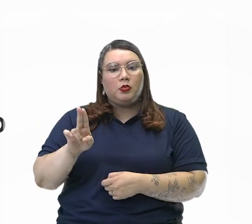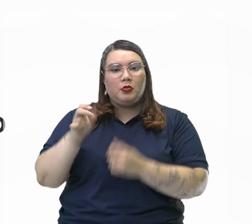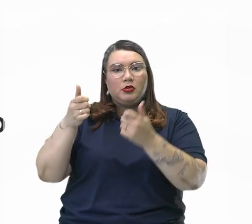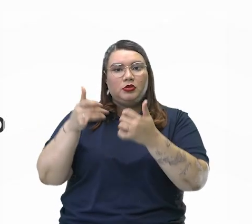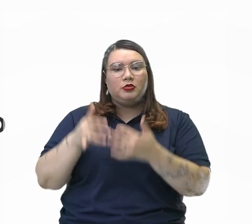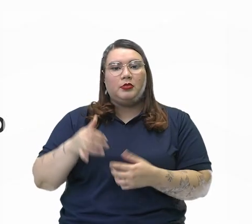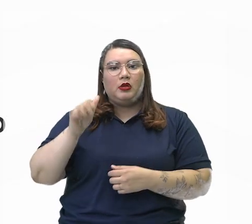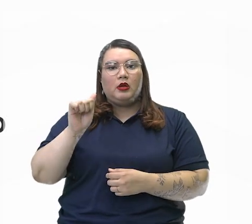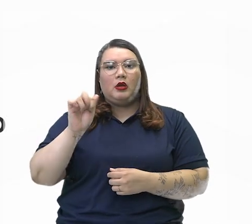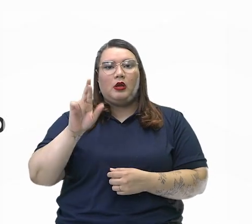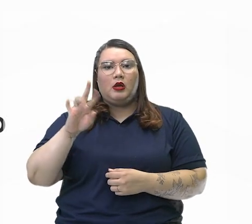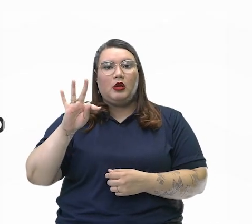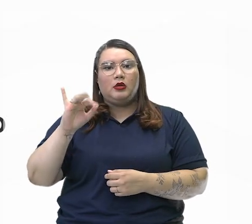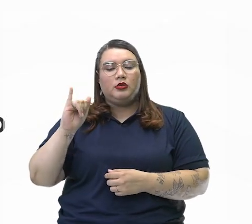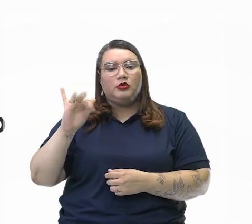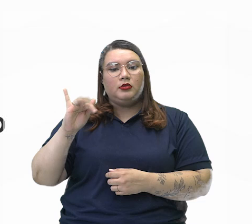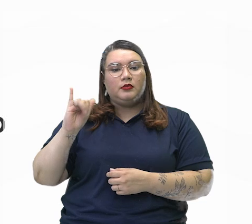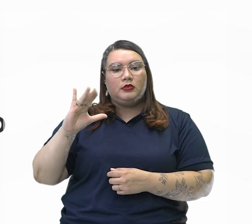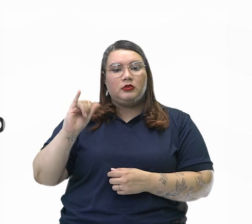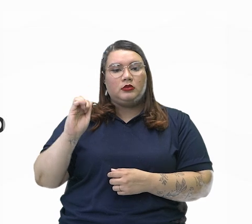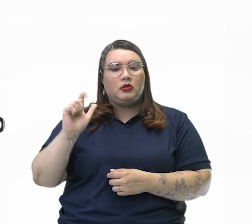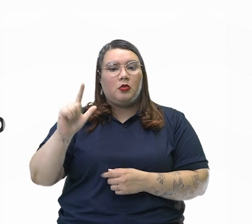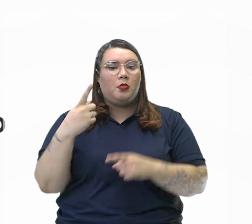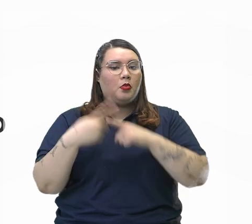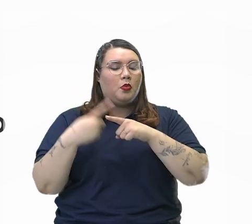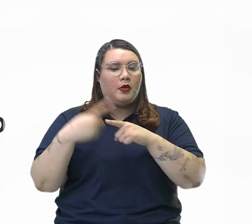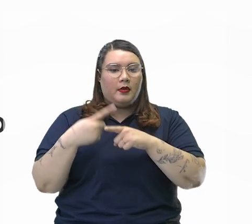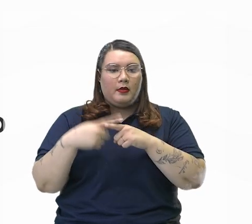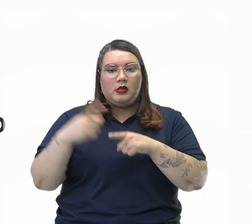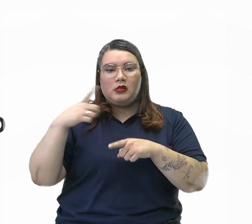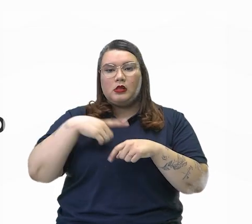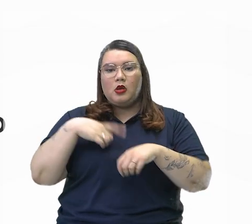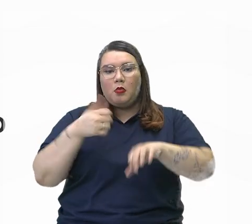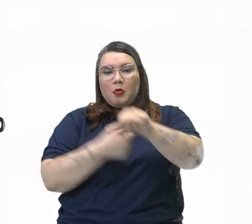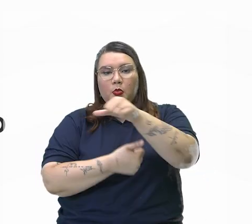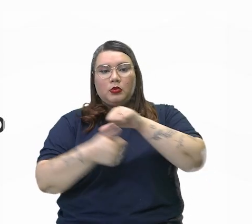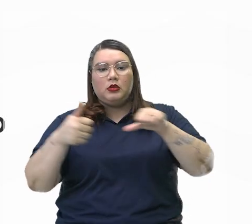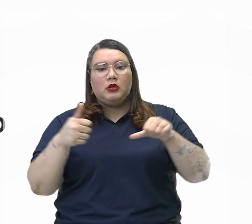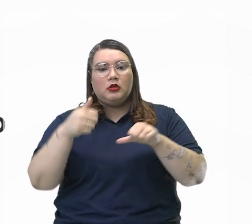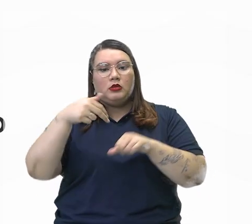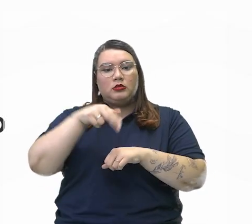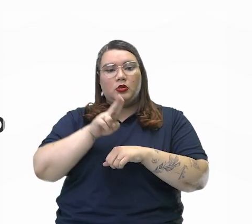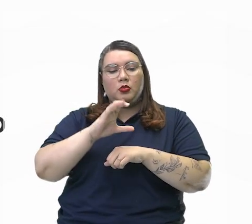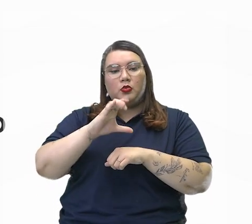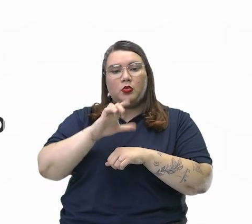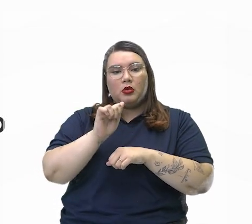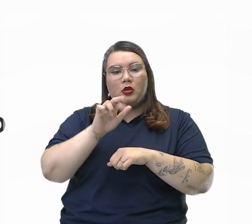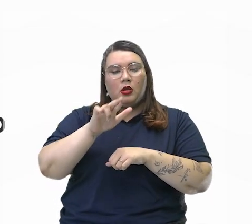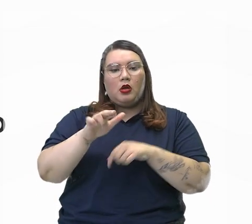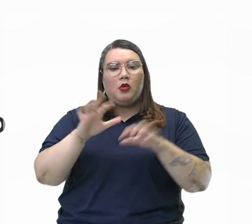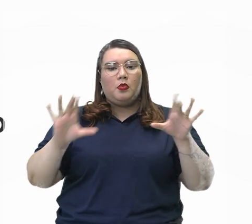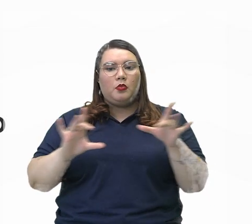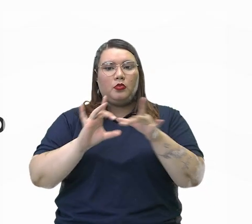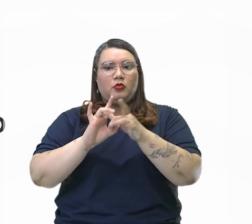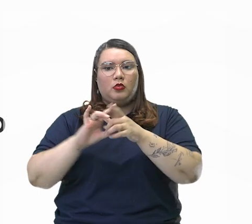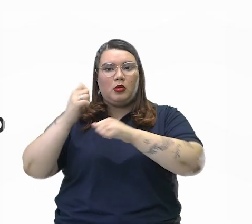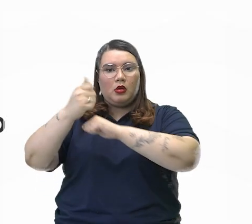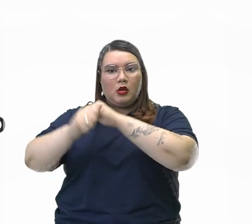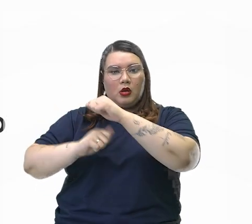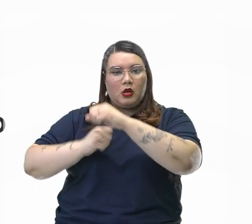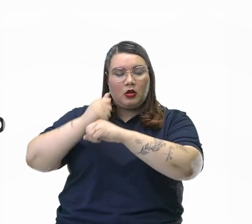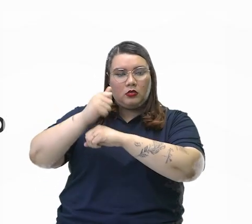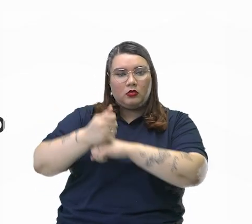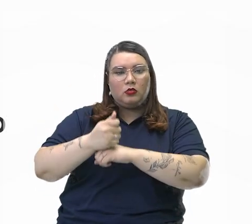está dizendo, ocorre quando uma transformação nuclear, através da união de